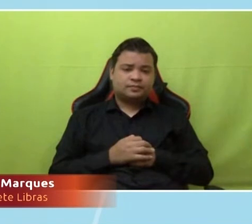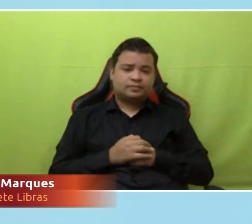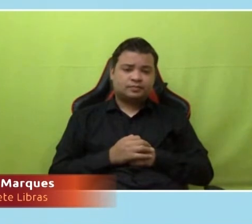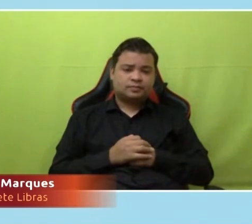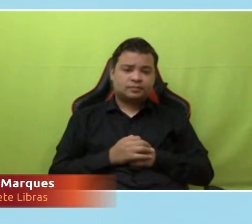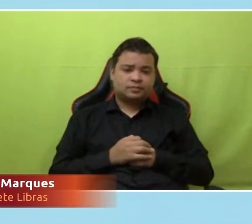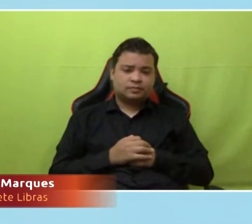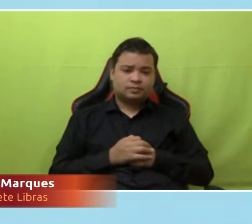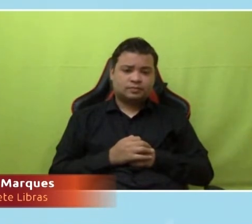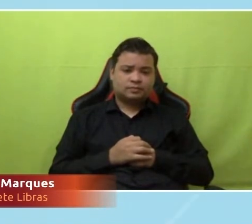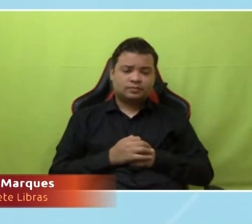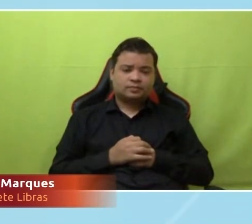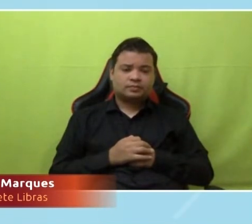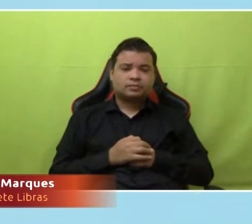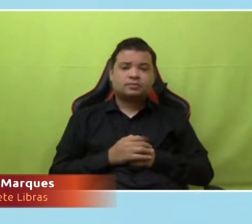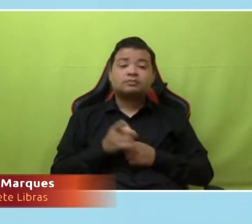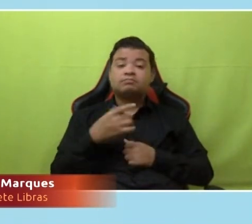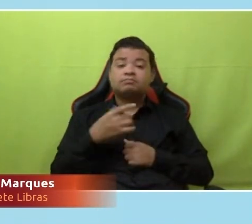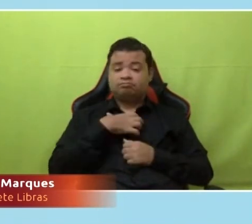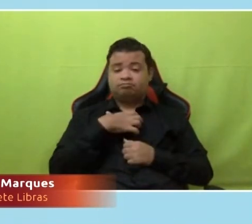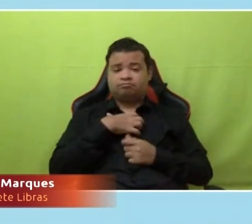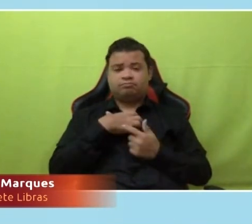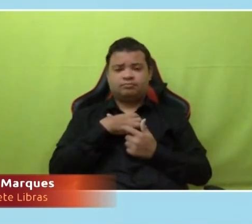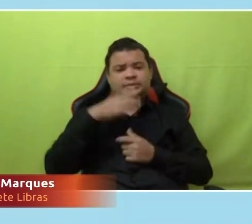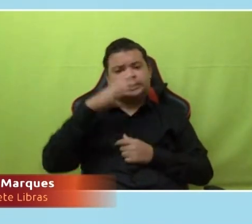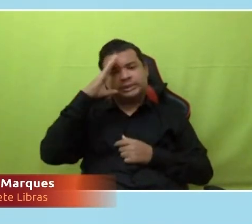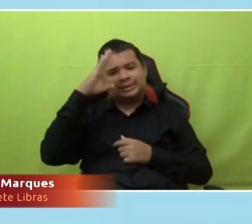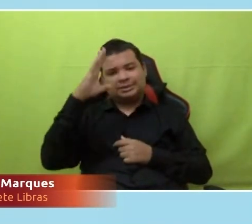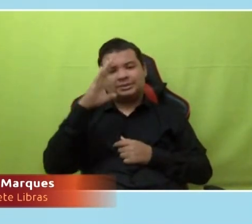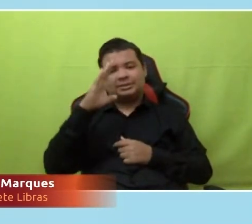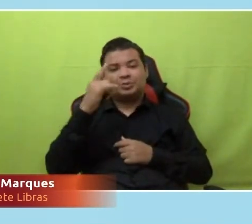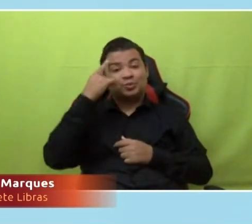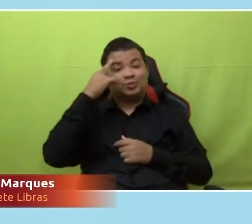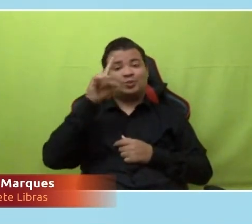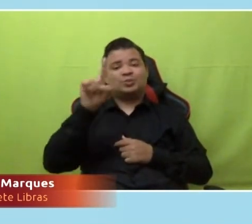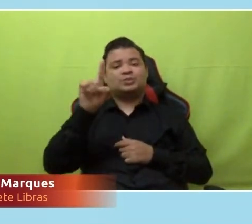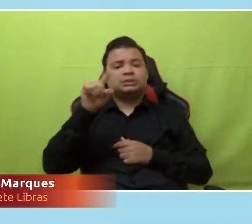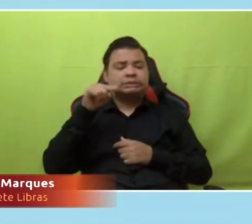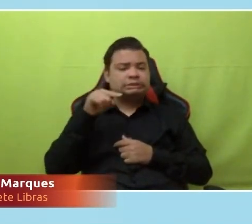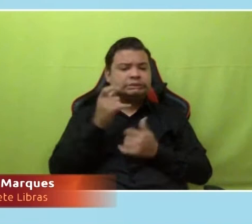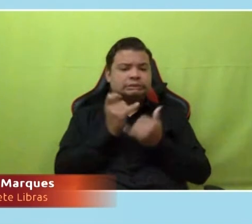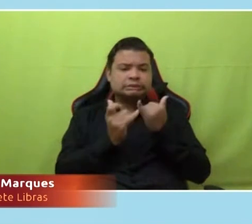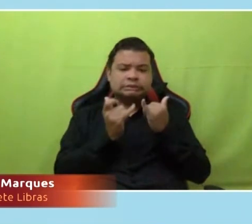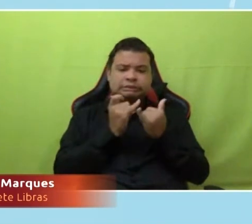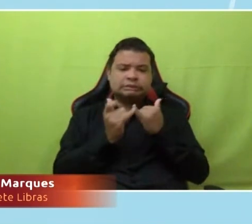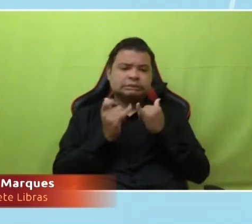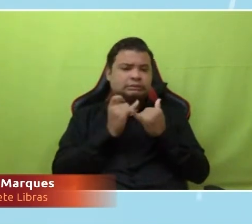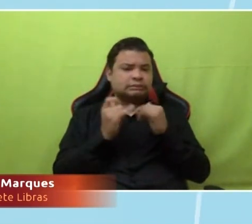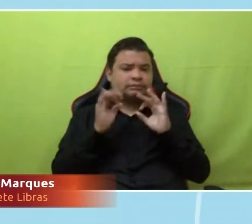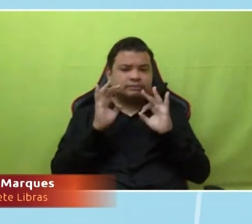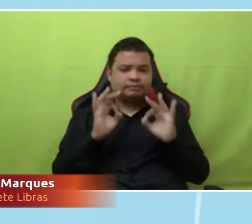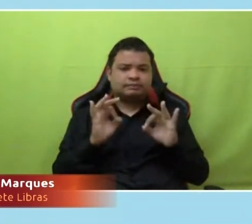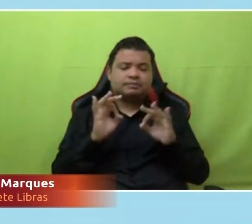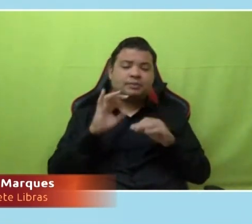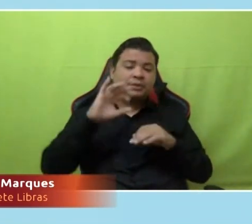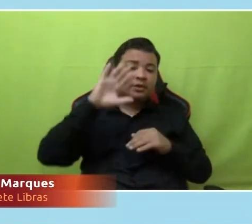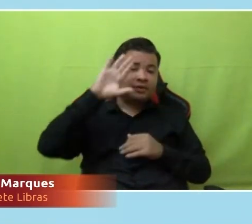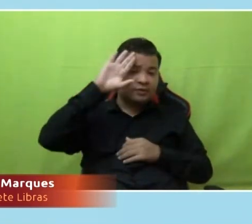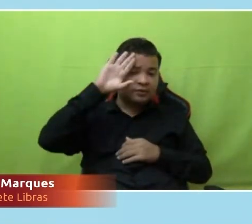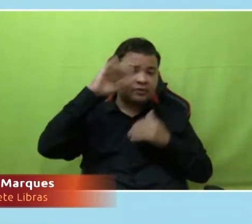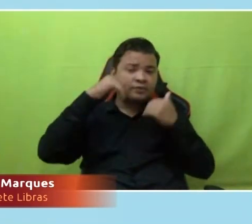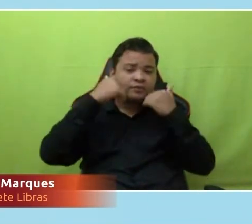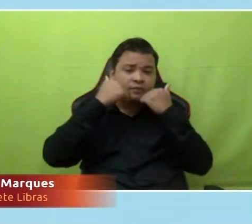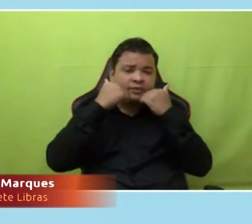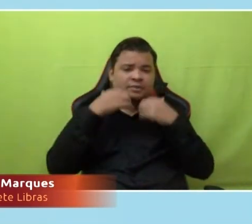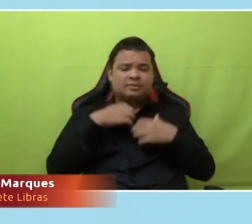Bom, os sintomas, especialmente no primeiro dia, eles são muito semelhantes. Febre, mal-estar, dor no corpo,